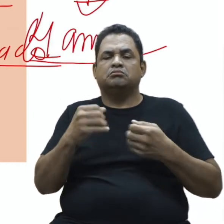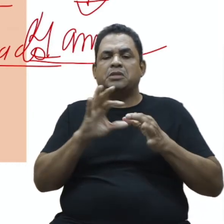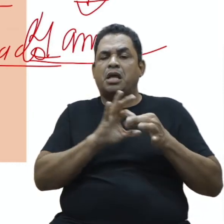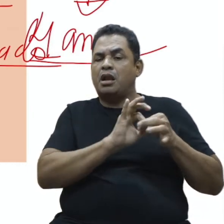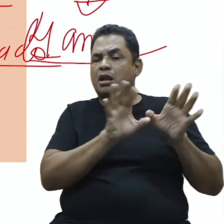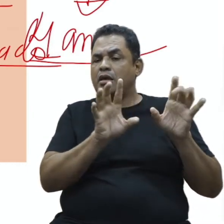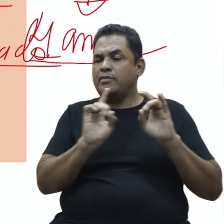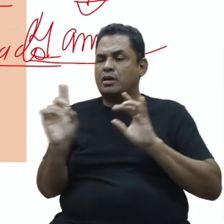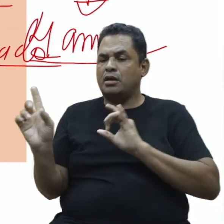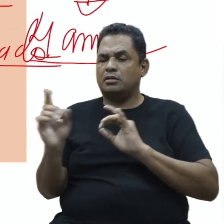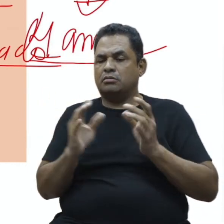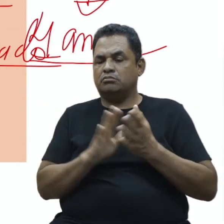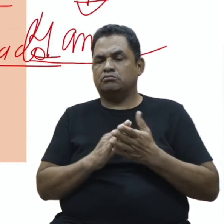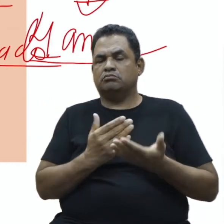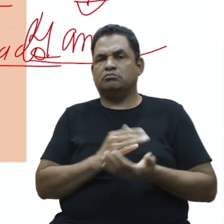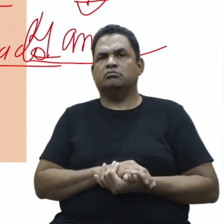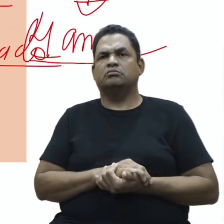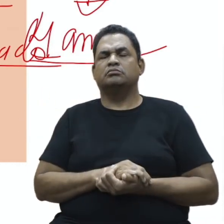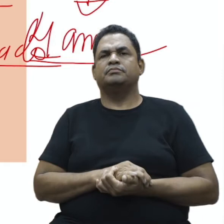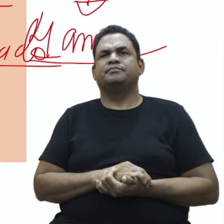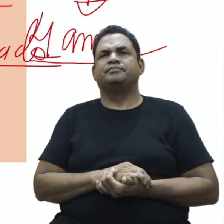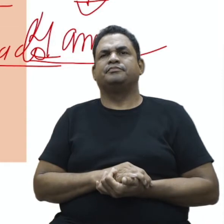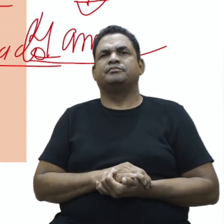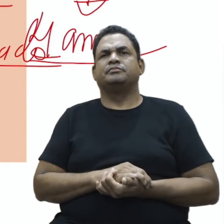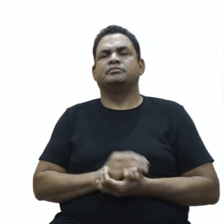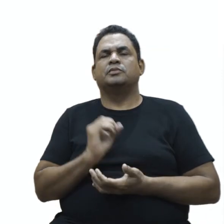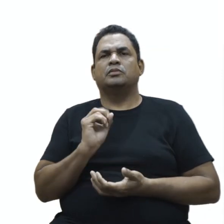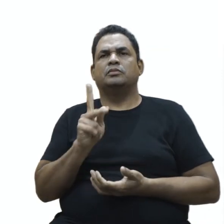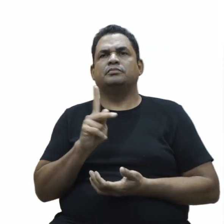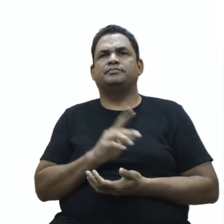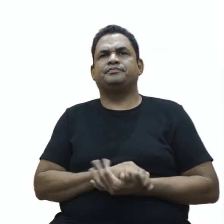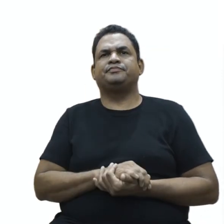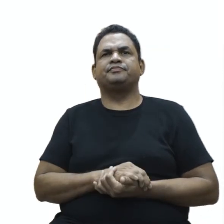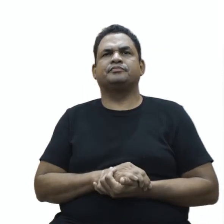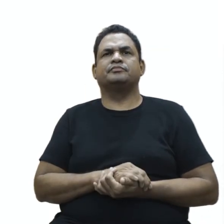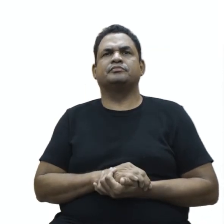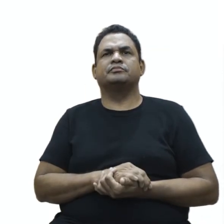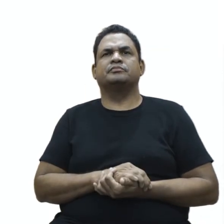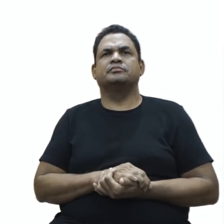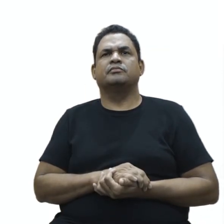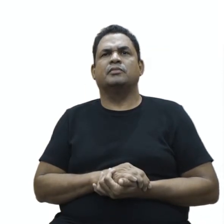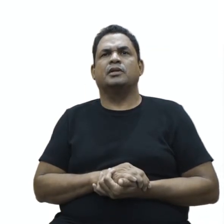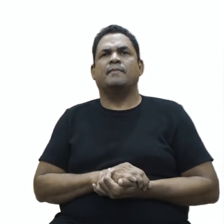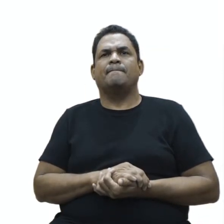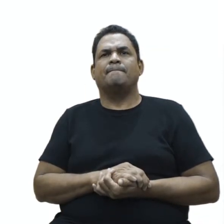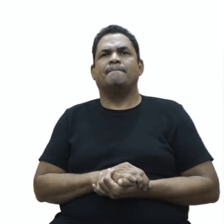no legislativo e por aí vai. Ok? Agora vamos para